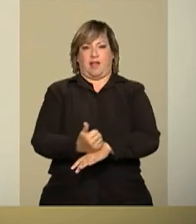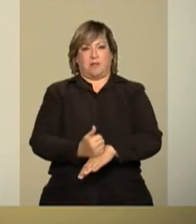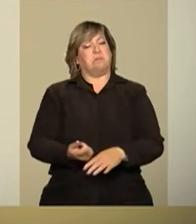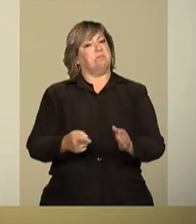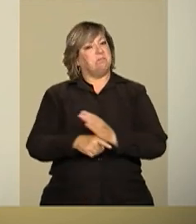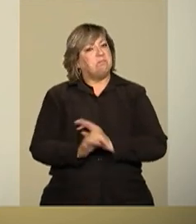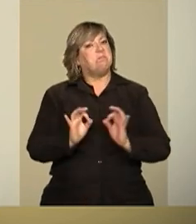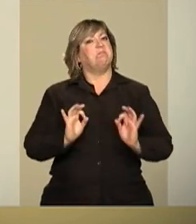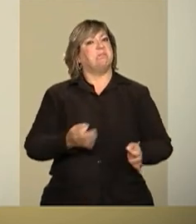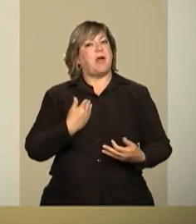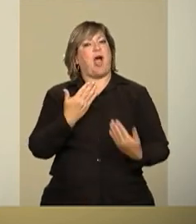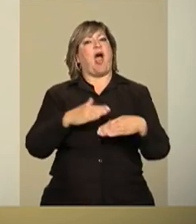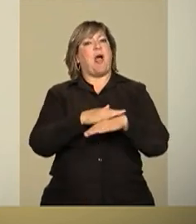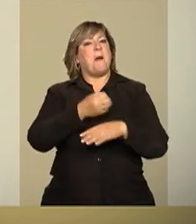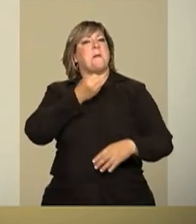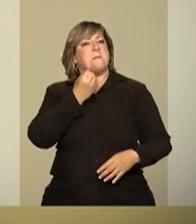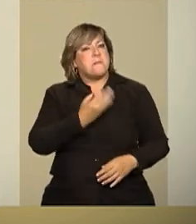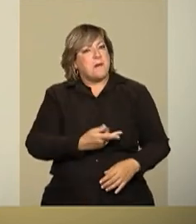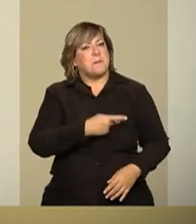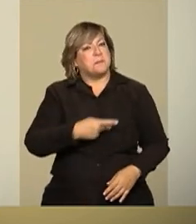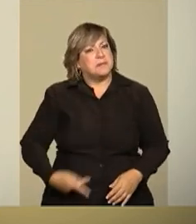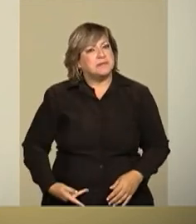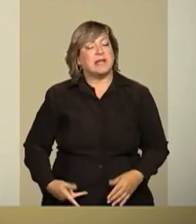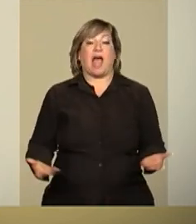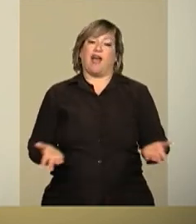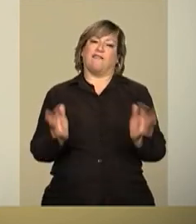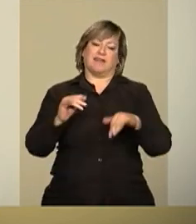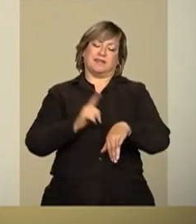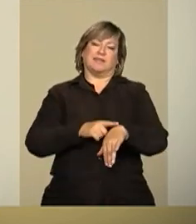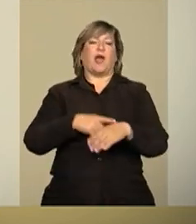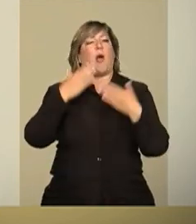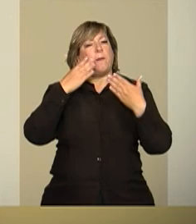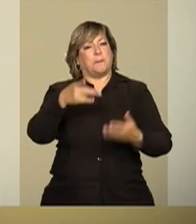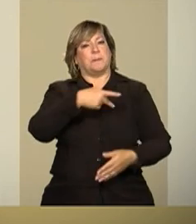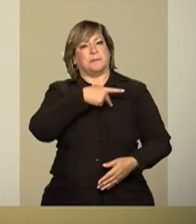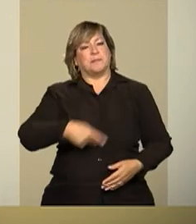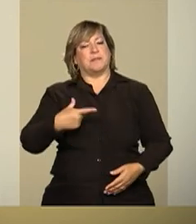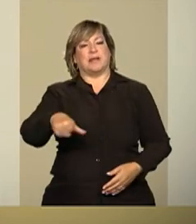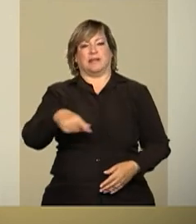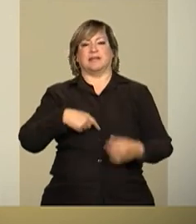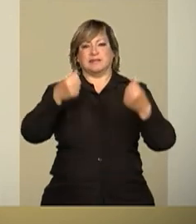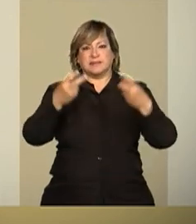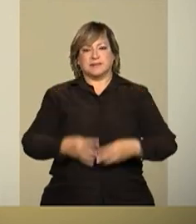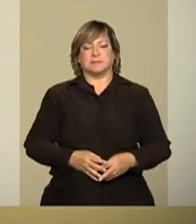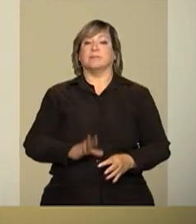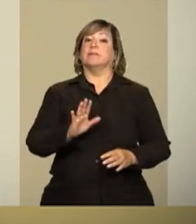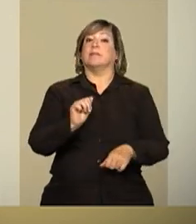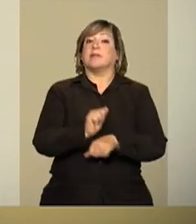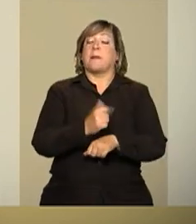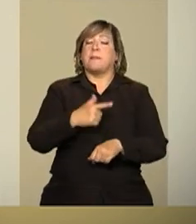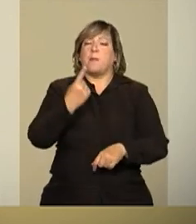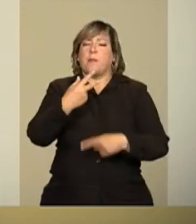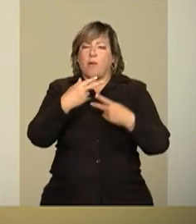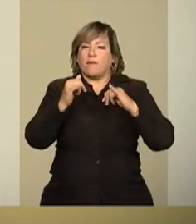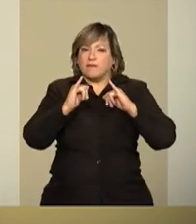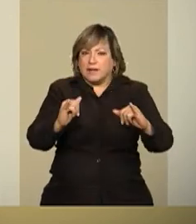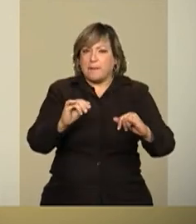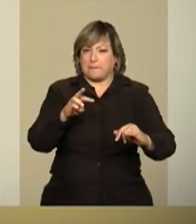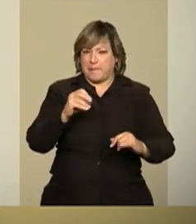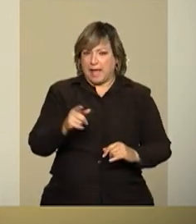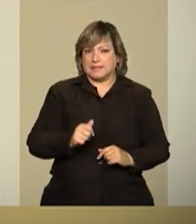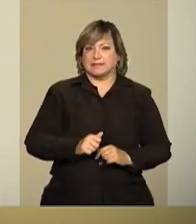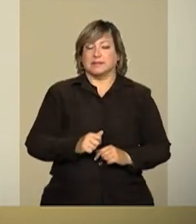presidenta de conversa boa agora infelizmente o nosso tempo chegou ao fim obrigado por mais esse café só mais uma coisa Max